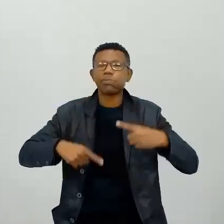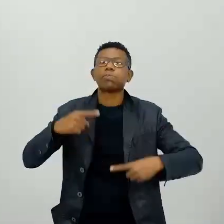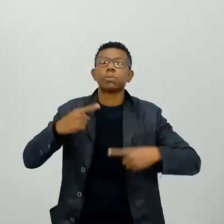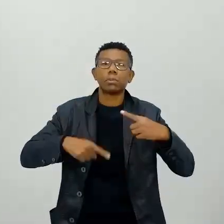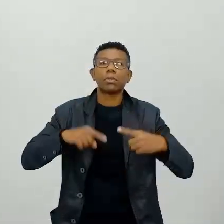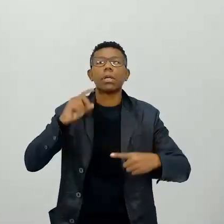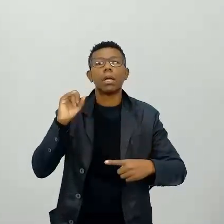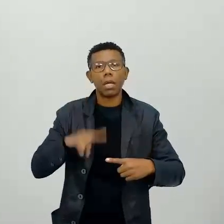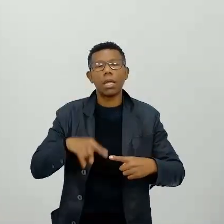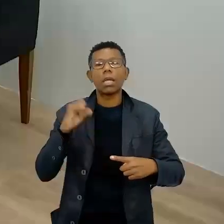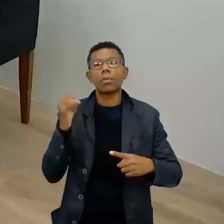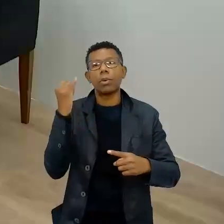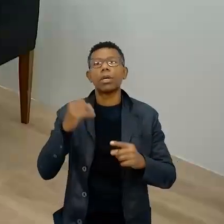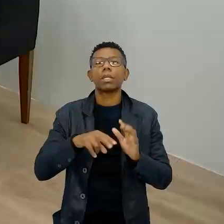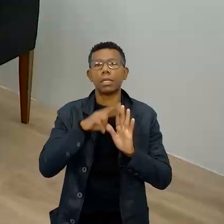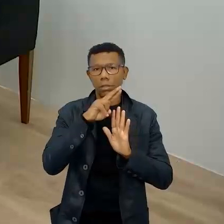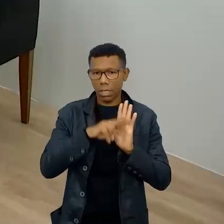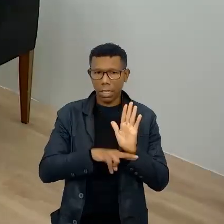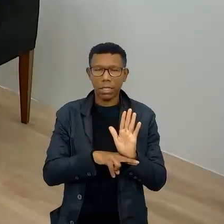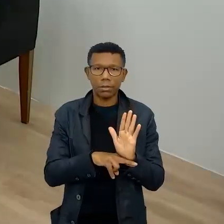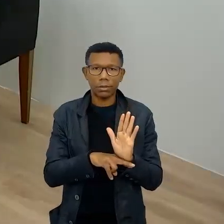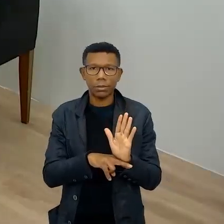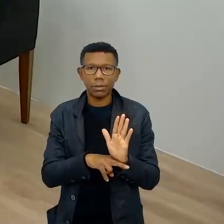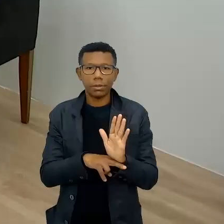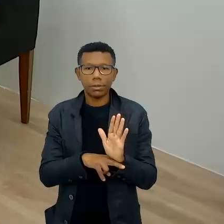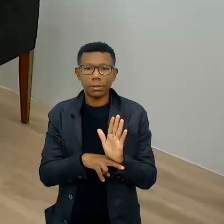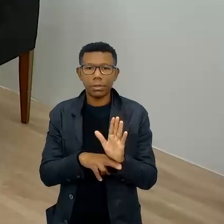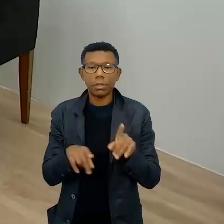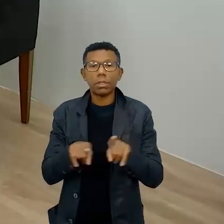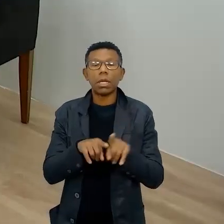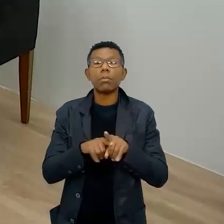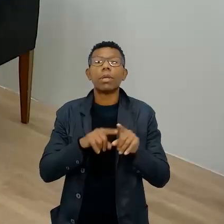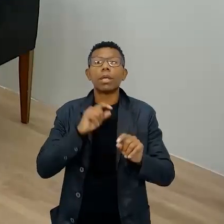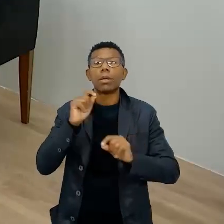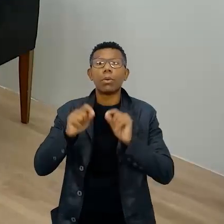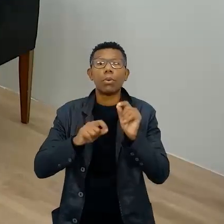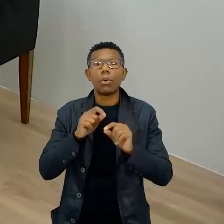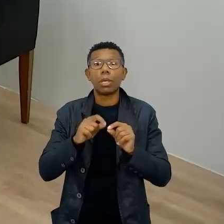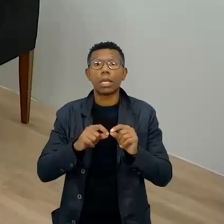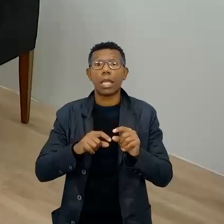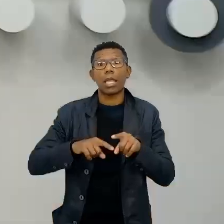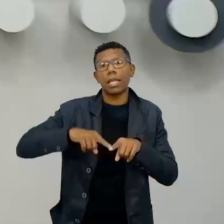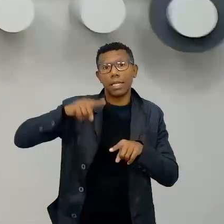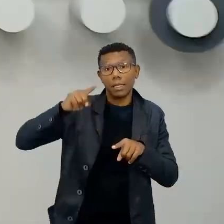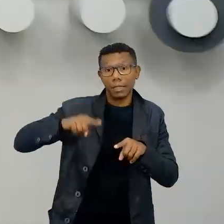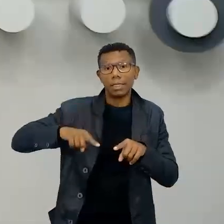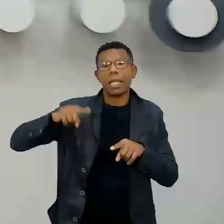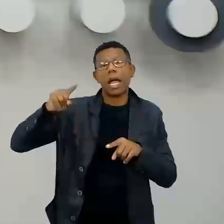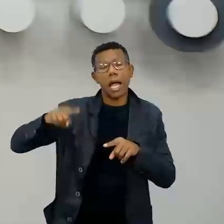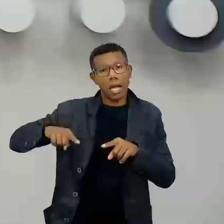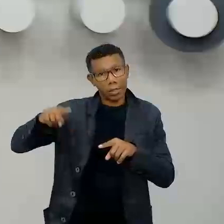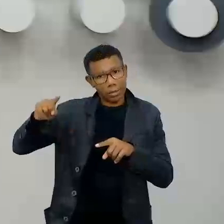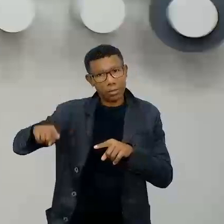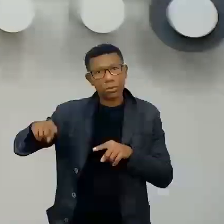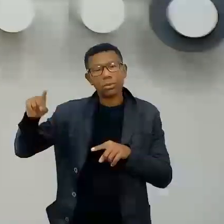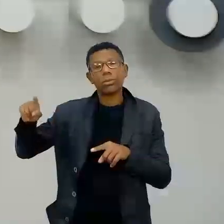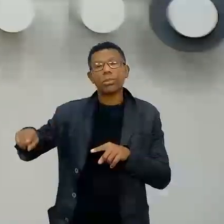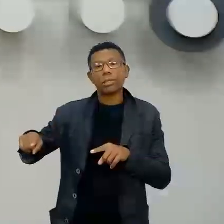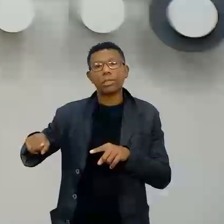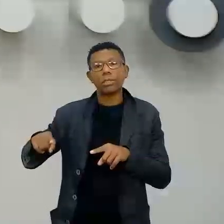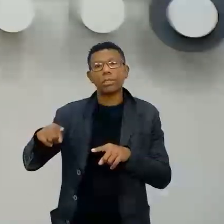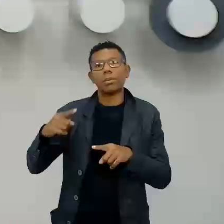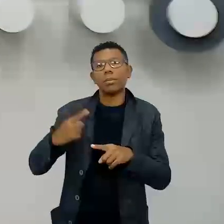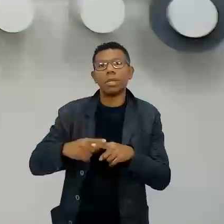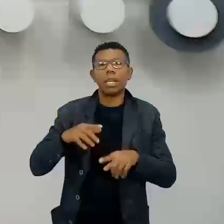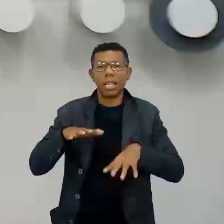desses relatos. E aí equilibrar a abordagem trazendo dados, legislações, porque ficar no plano sensível também pode gerar